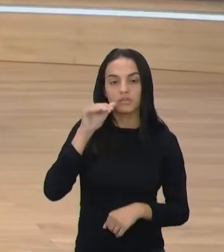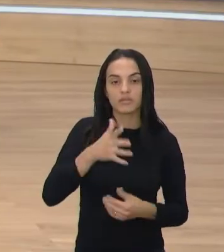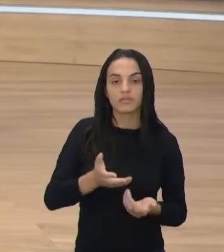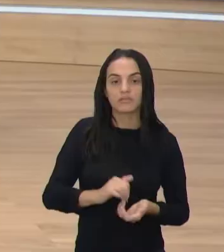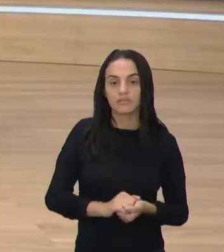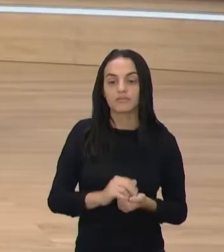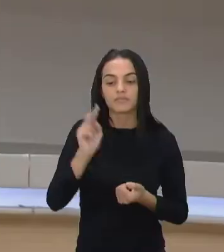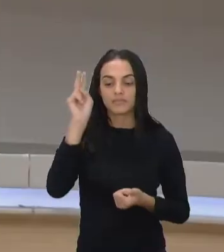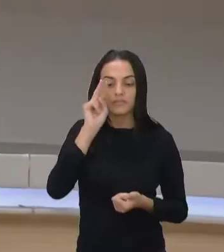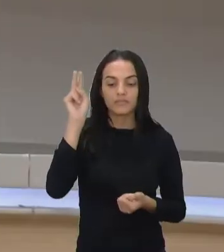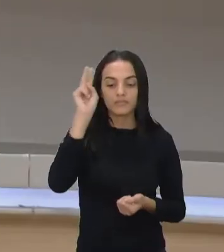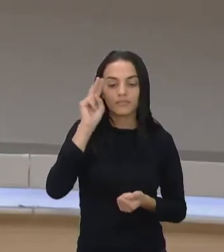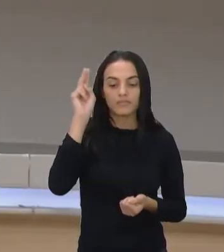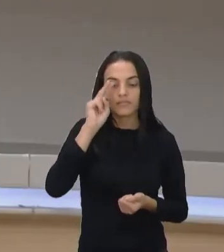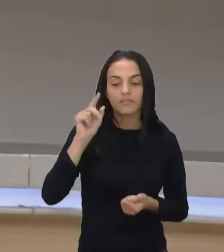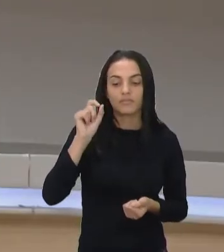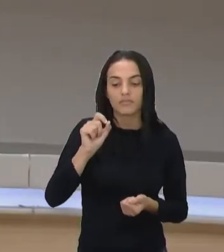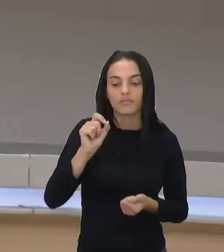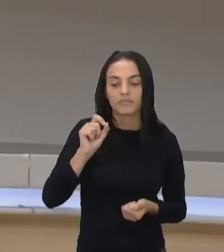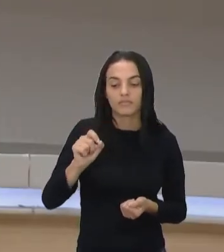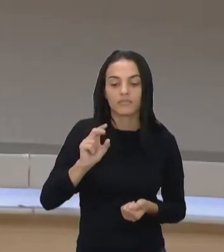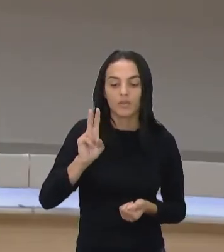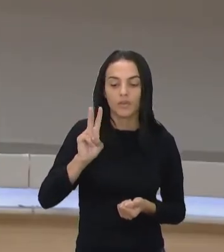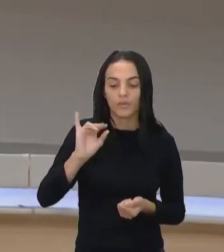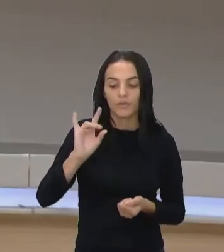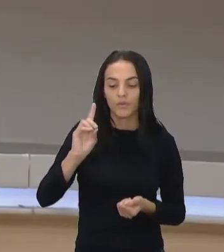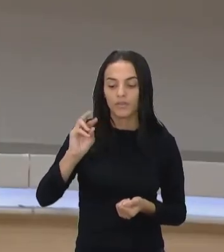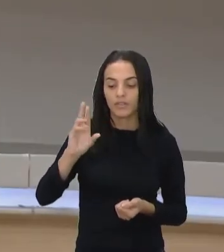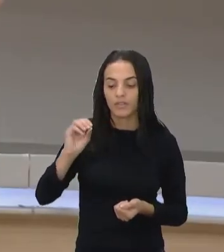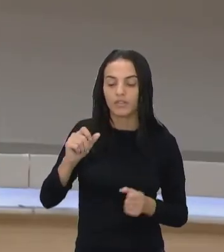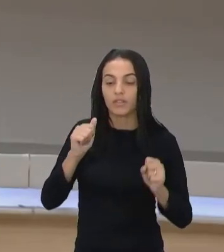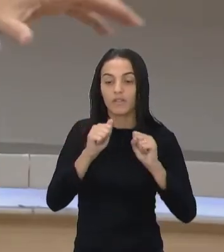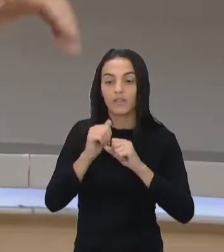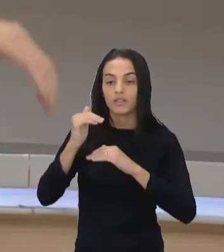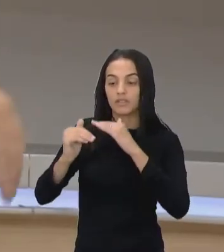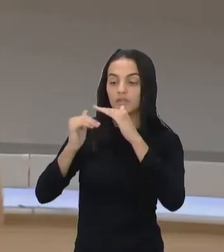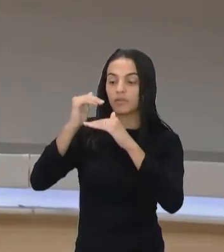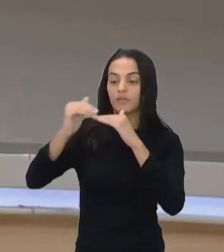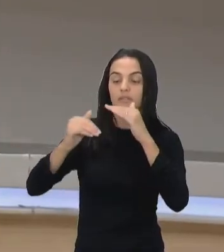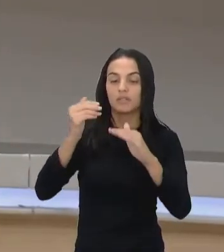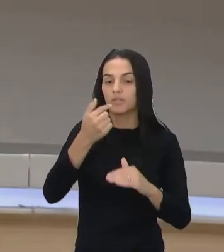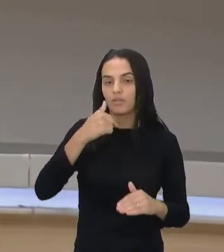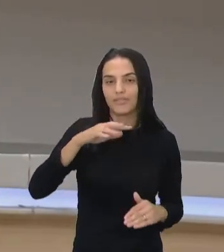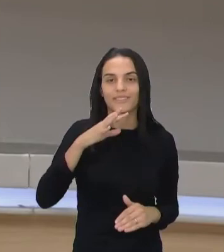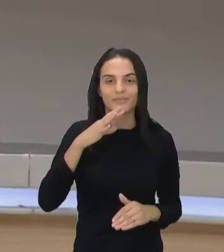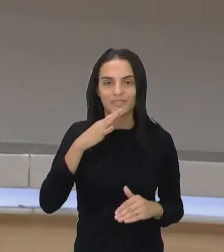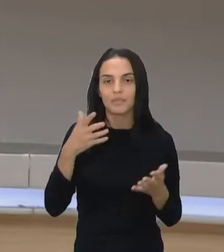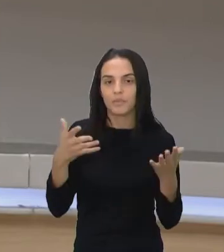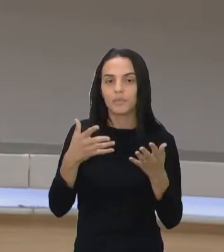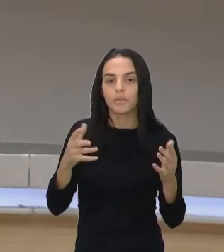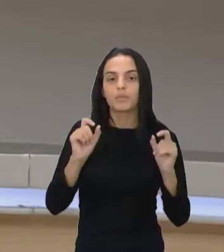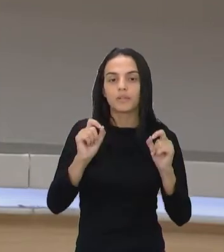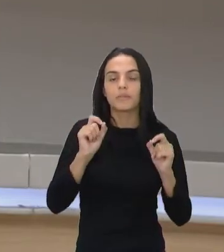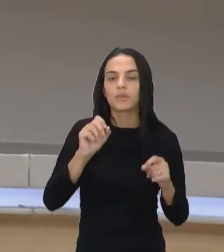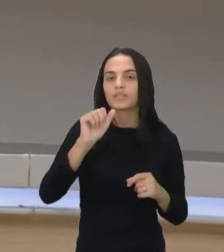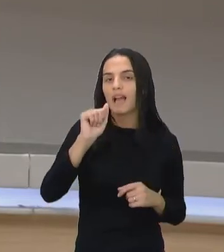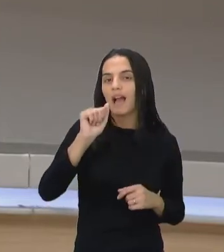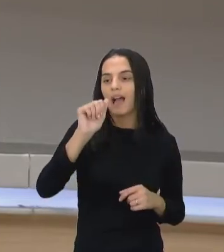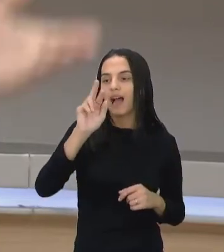digressão histórica. Isso. O vidro, ele foi desenvolvido da forma como nós conhecemos hoje pelos